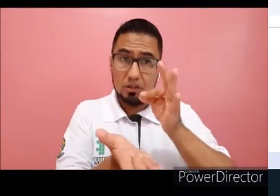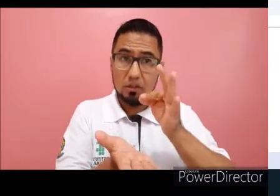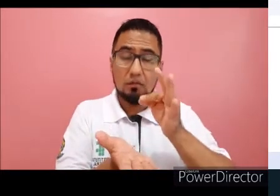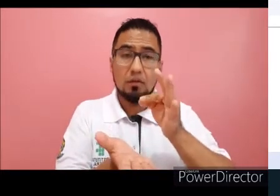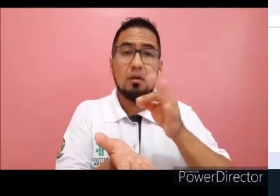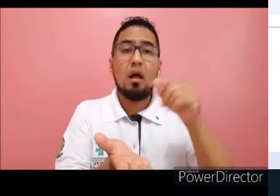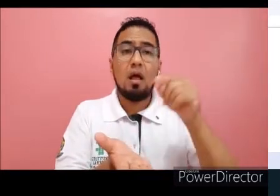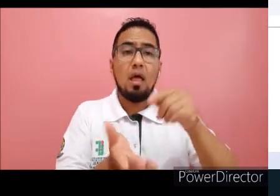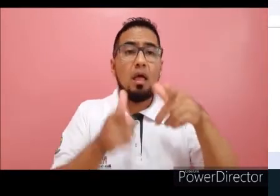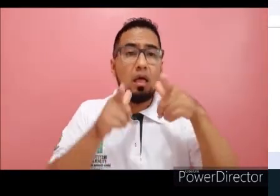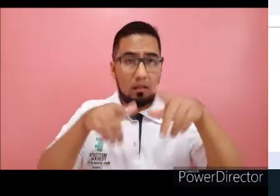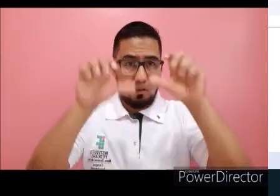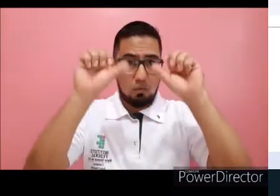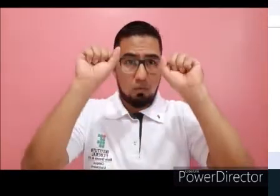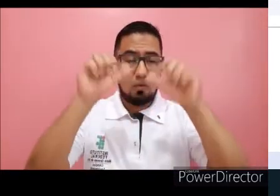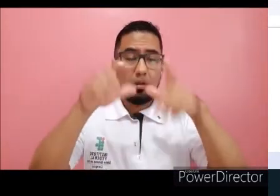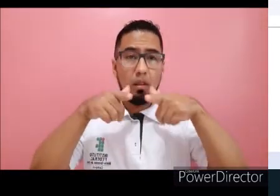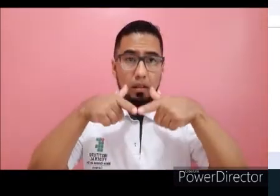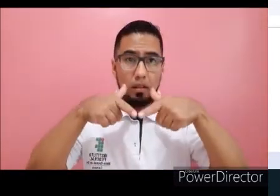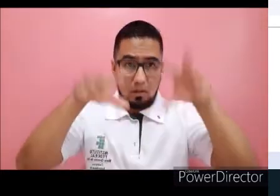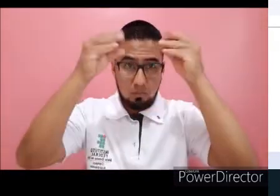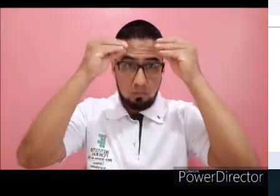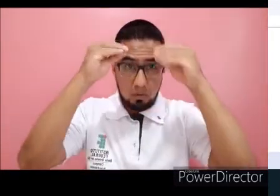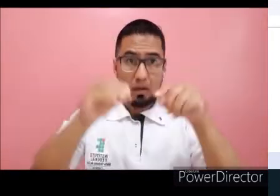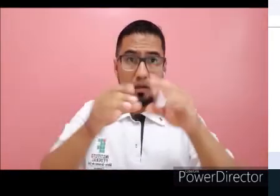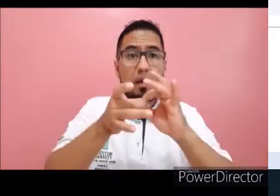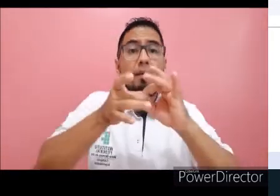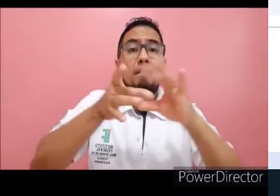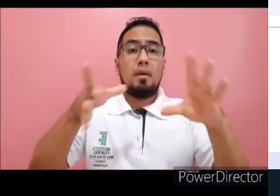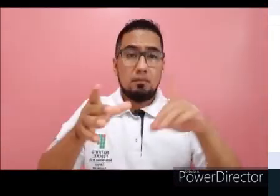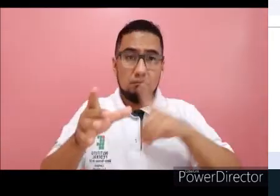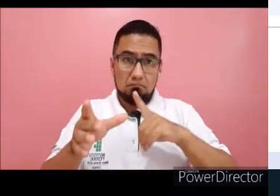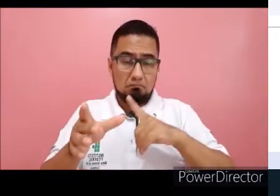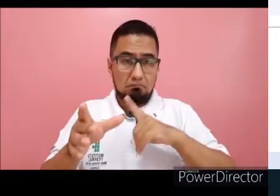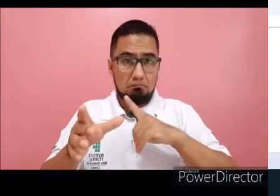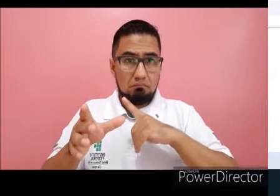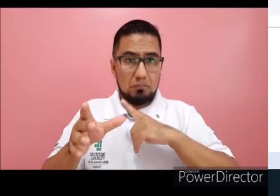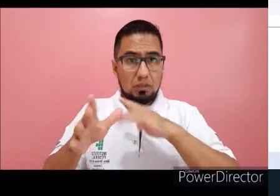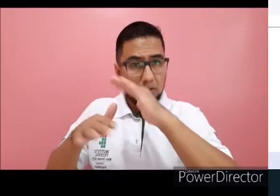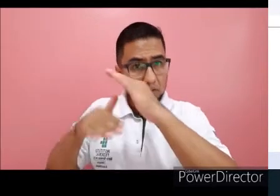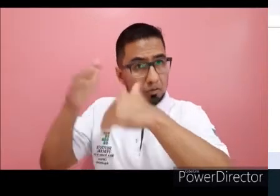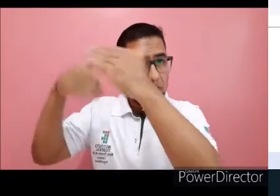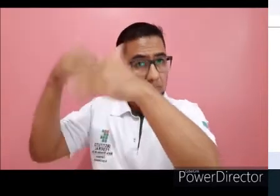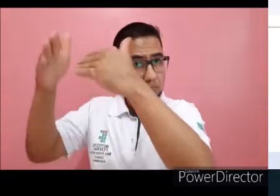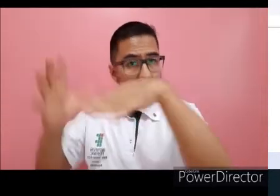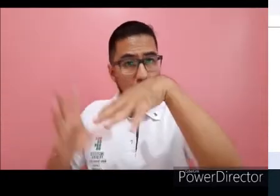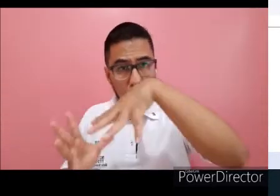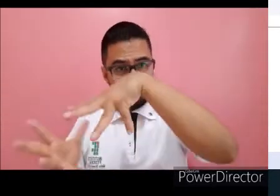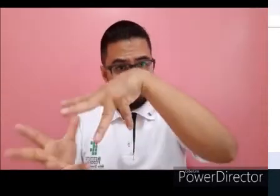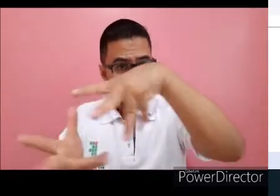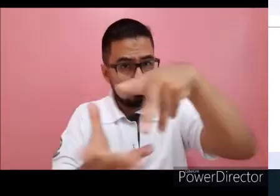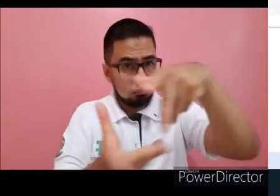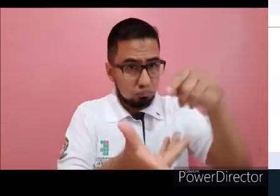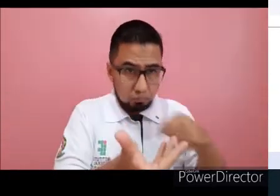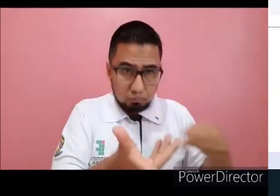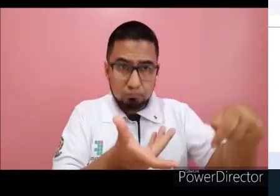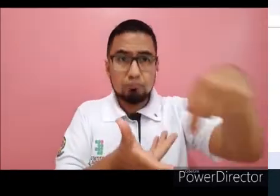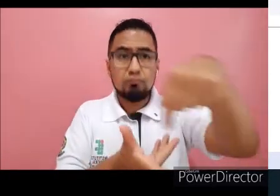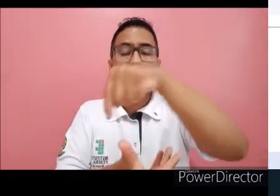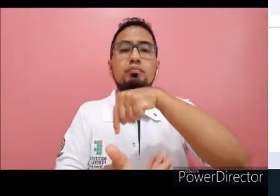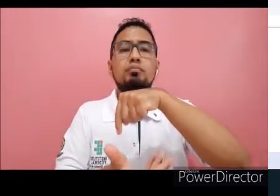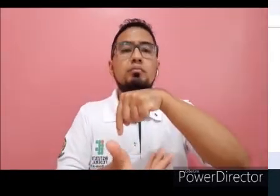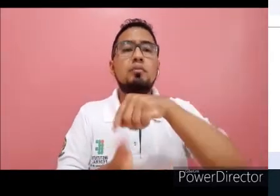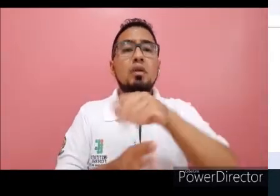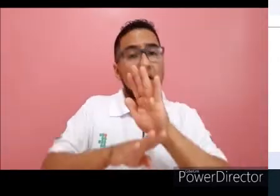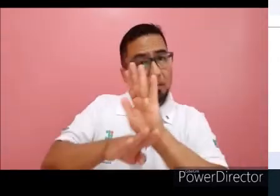sabem que o Java é uma linguagem aberta, né? Existe a comunidade Java com desenvolvedores pelo mundo inteiro que colaboram,